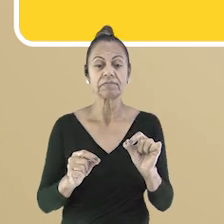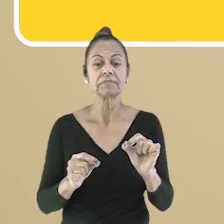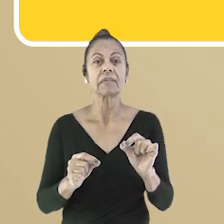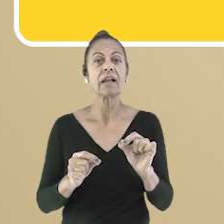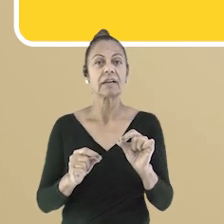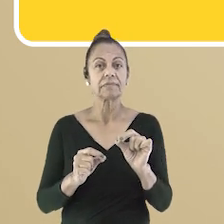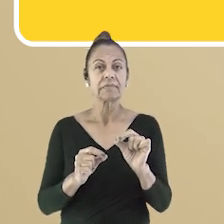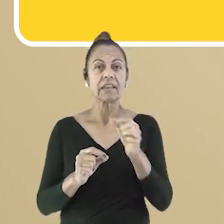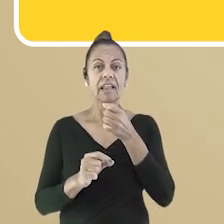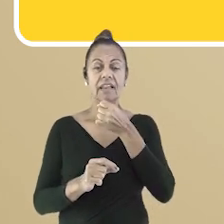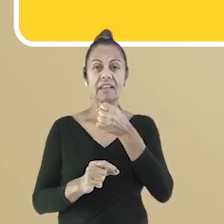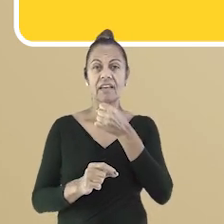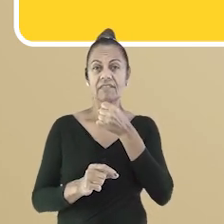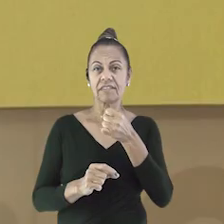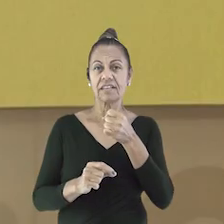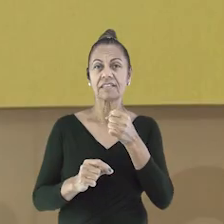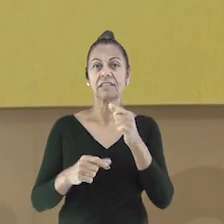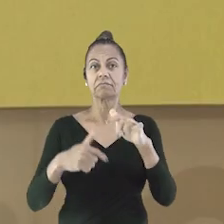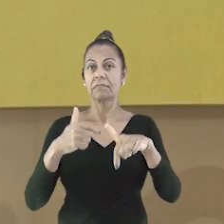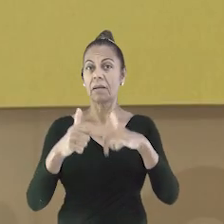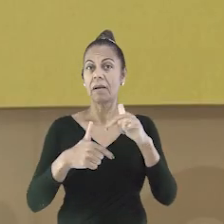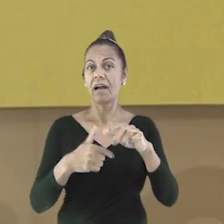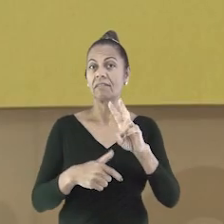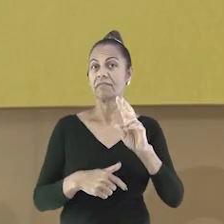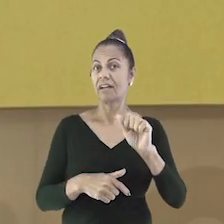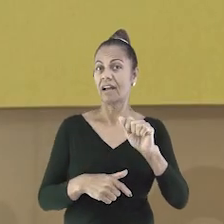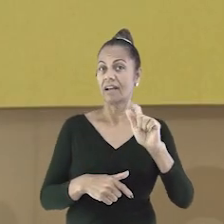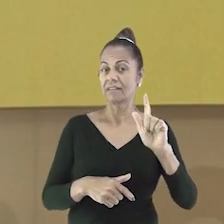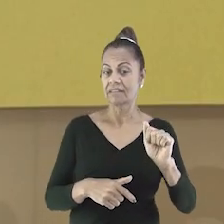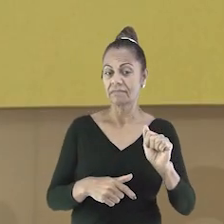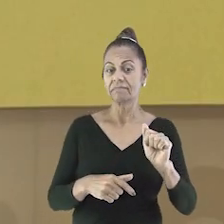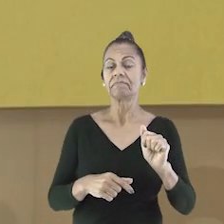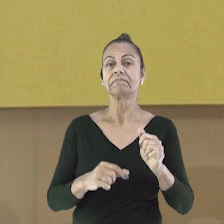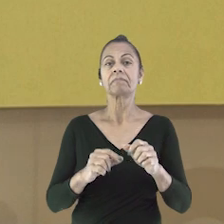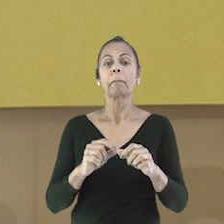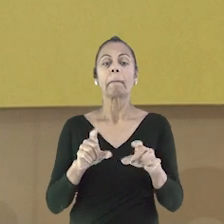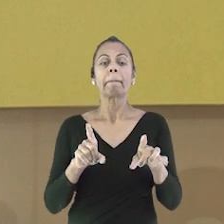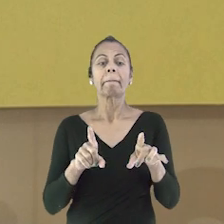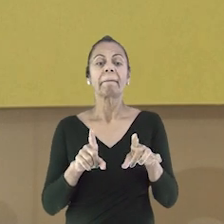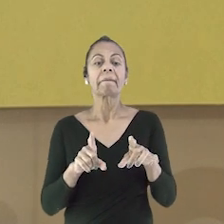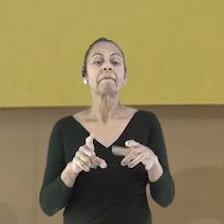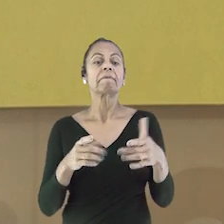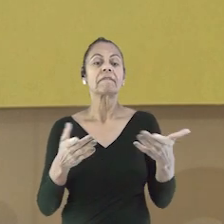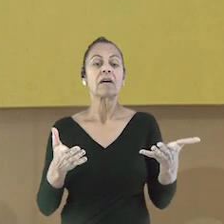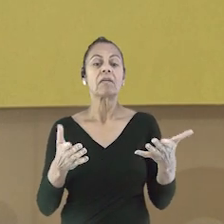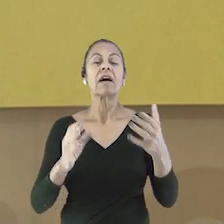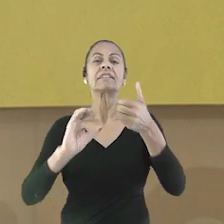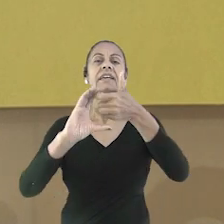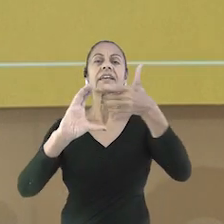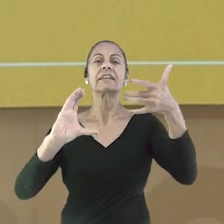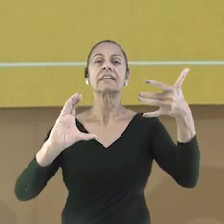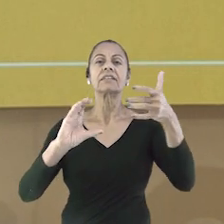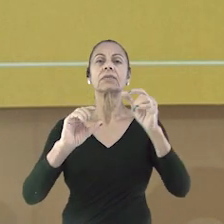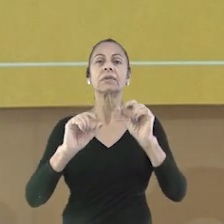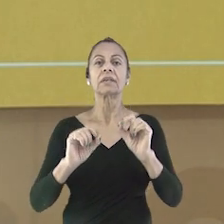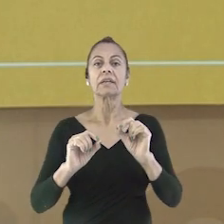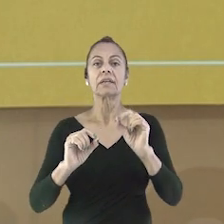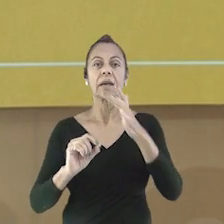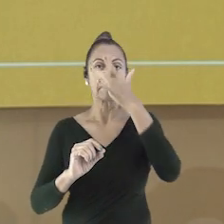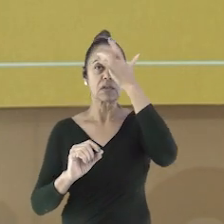e entrevista de emprego. O gênero textual entrevista apresenta as seguintes